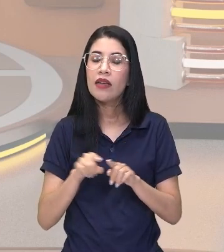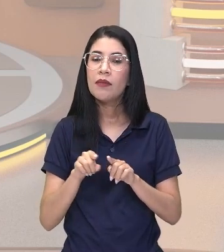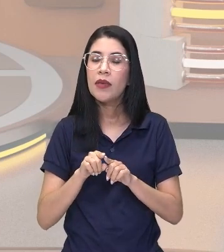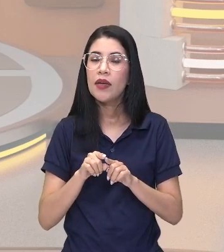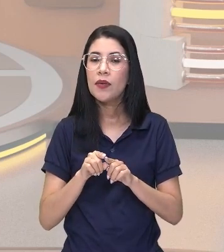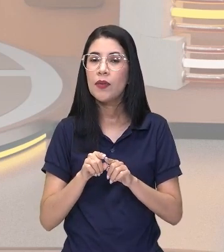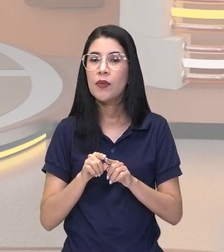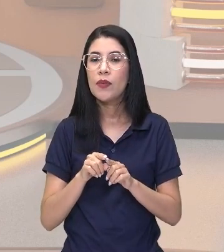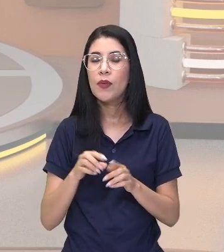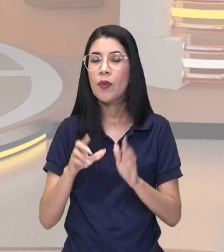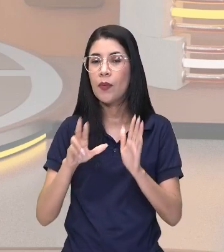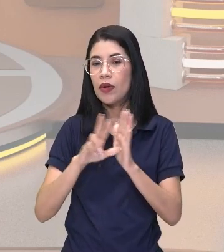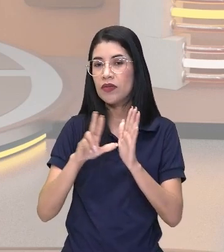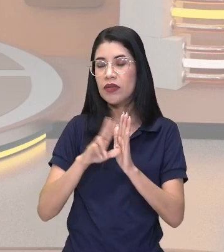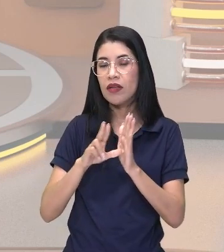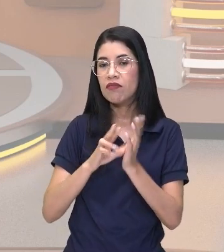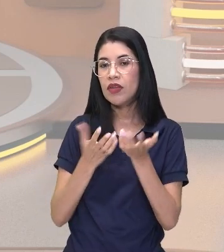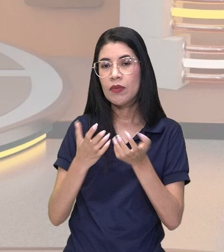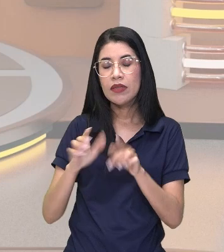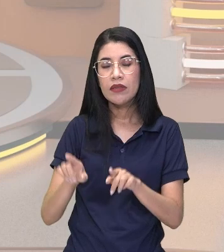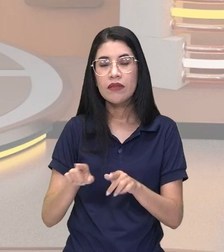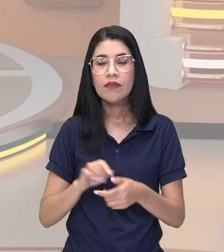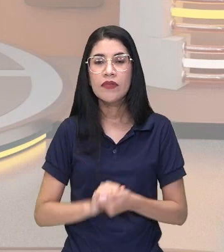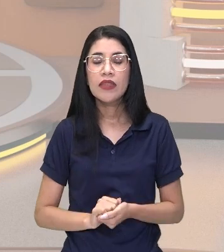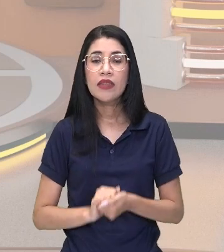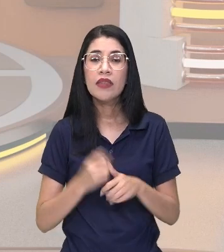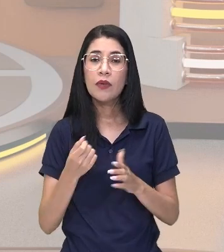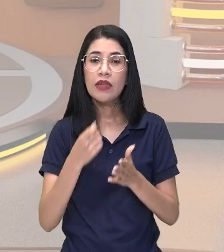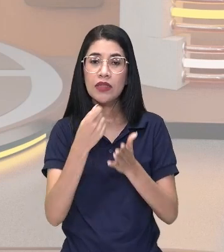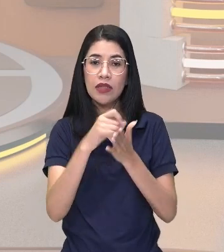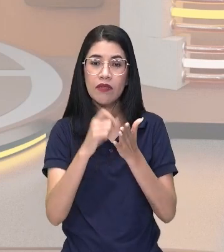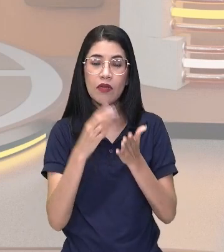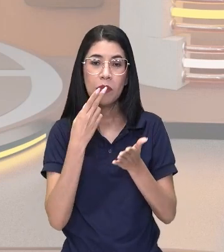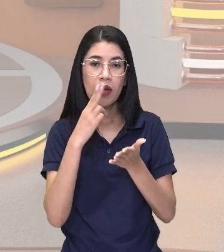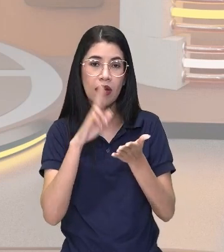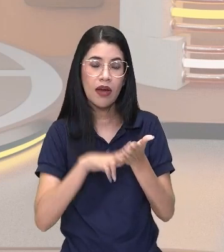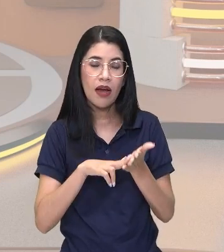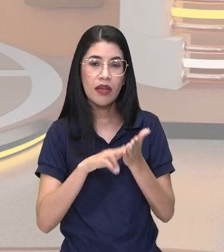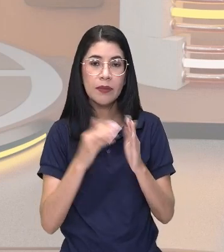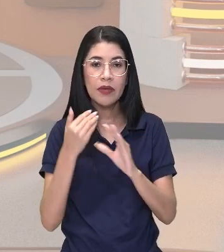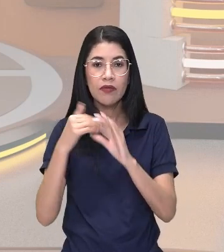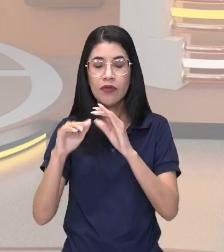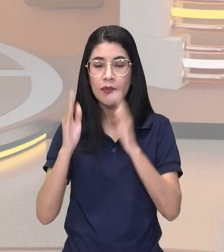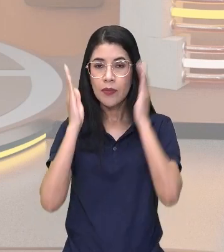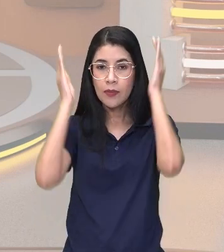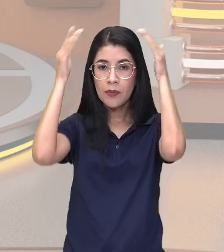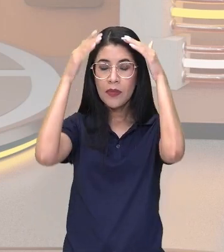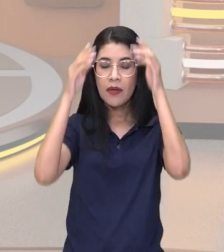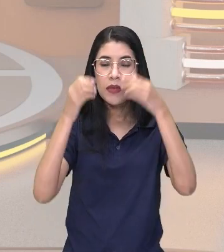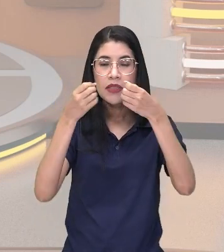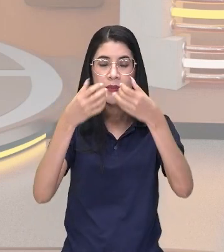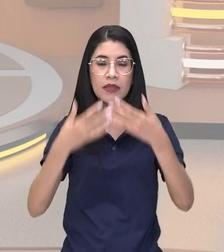Martinho Lutero. Gente, o Martinho Lutero, então, escreveu uma carta para o Papa para, basicamente,